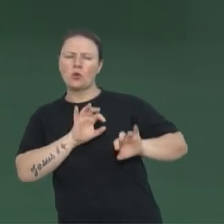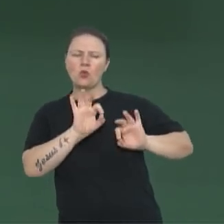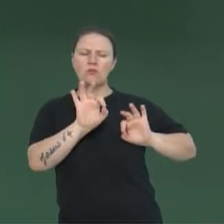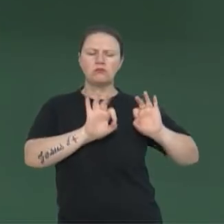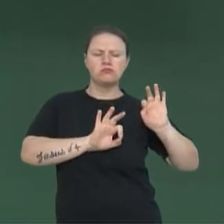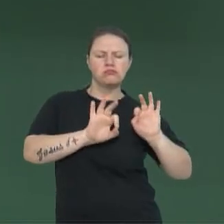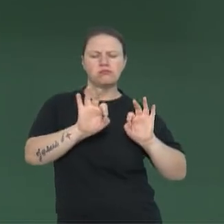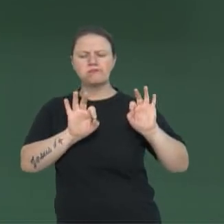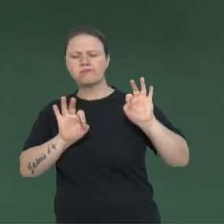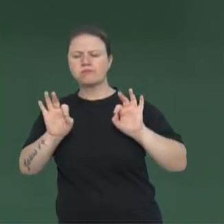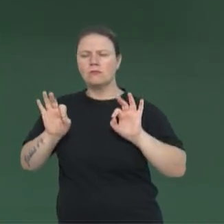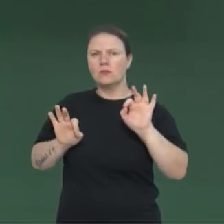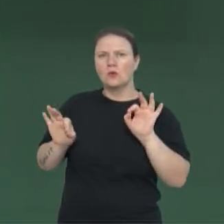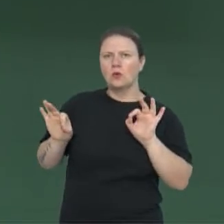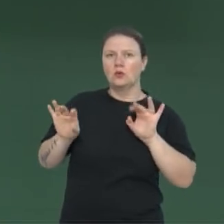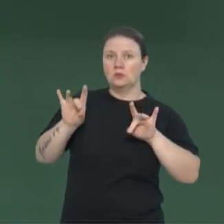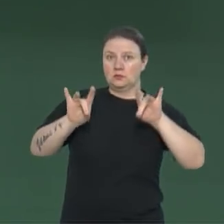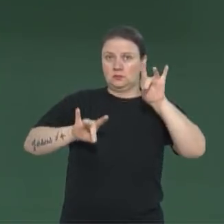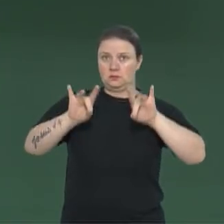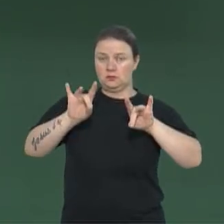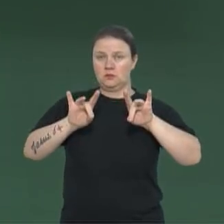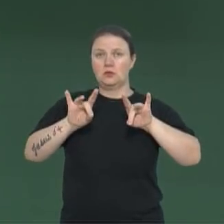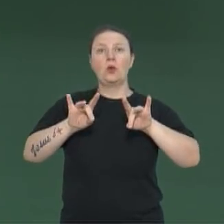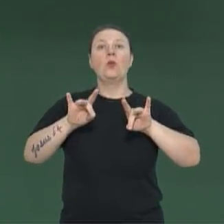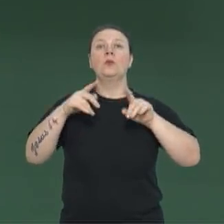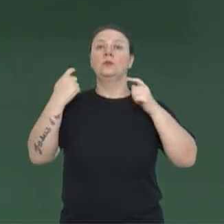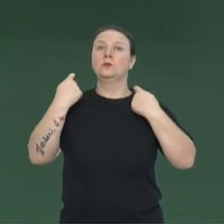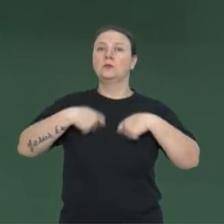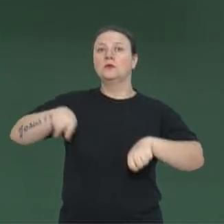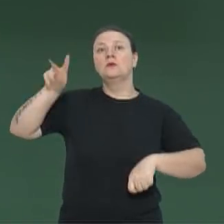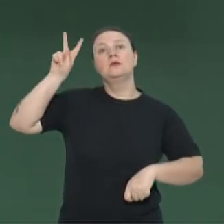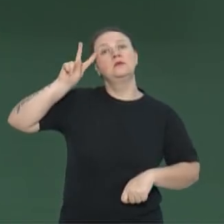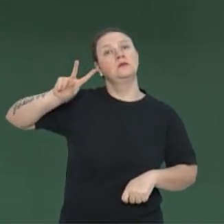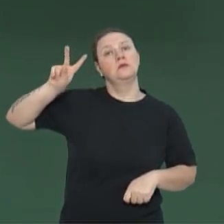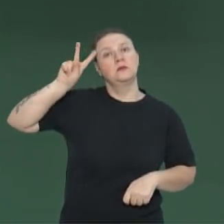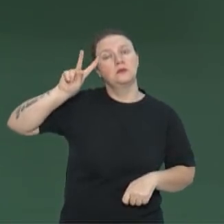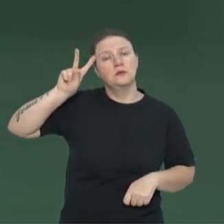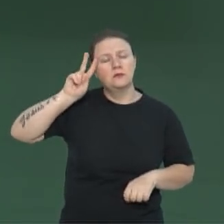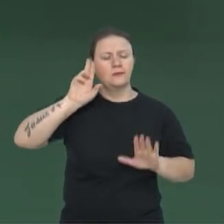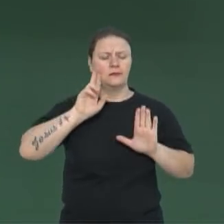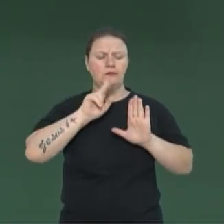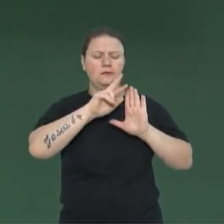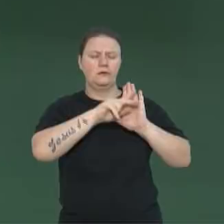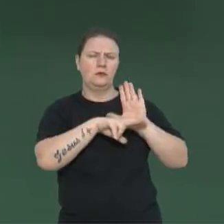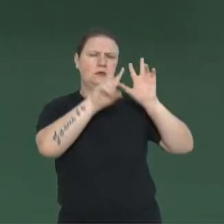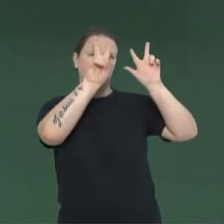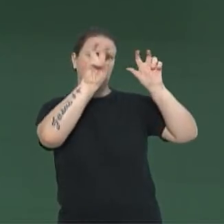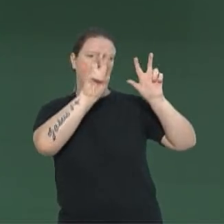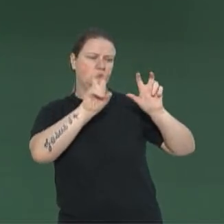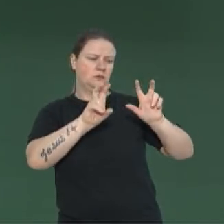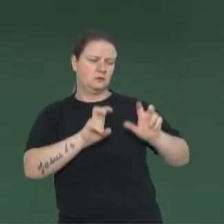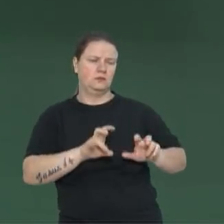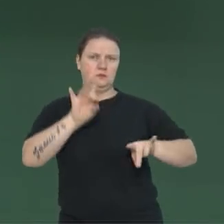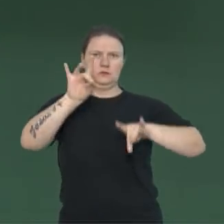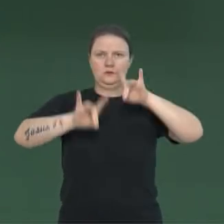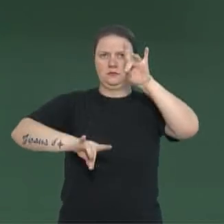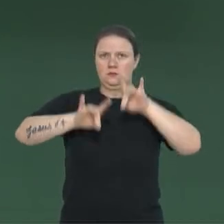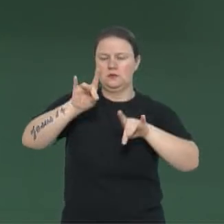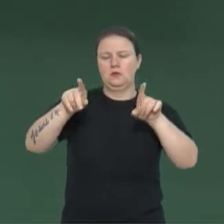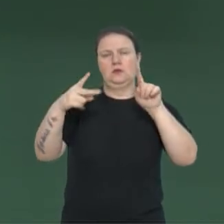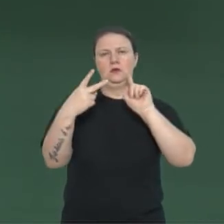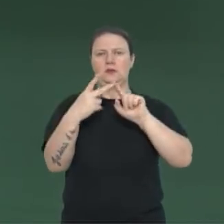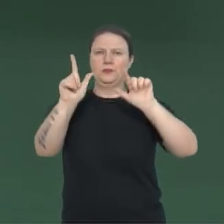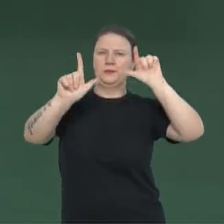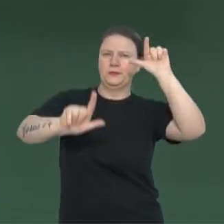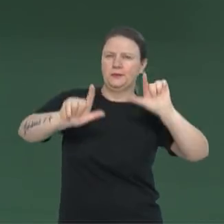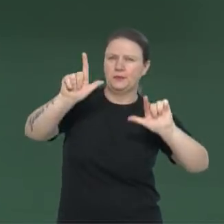não pode esquecer que em várias peças de teatro, em vários espetáculos, ou até mesmo na televisão, no